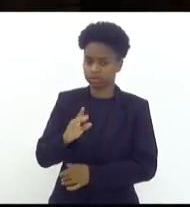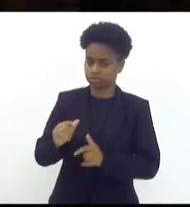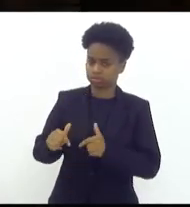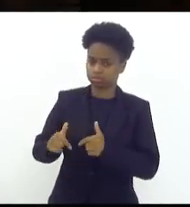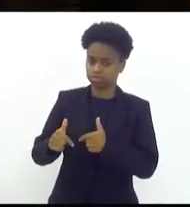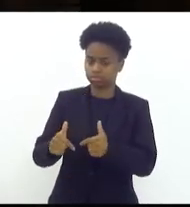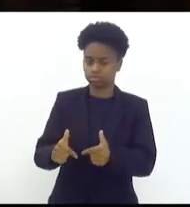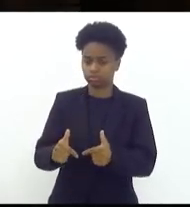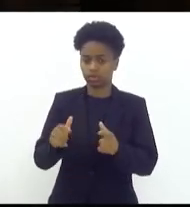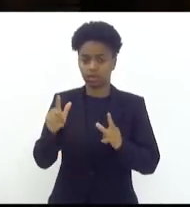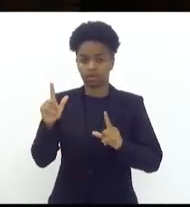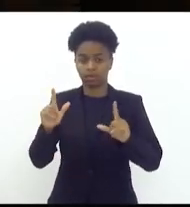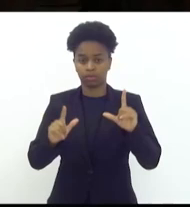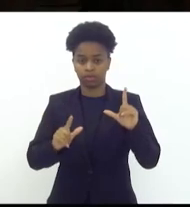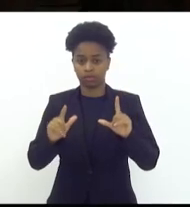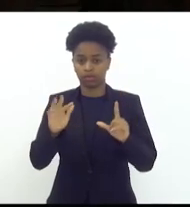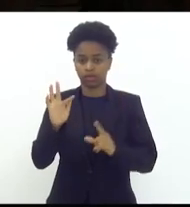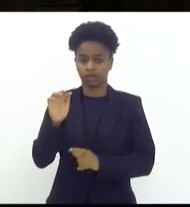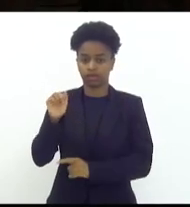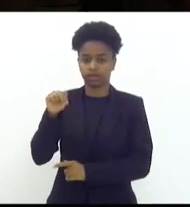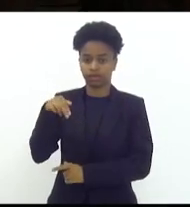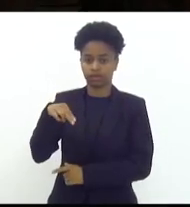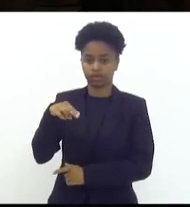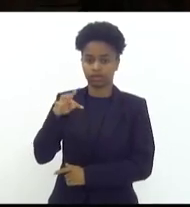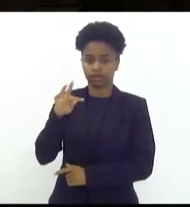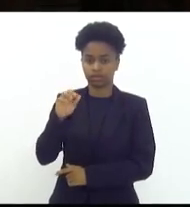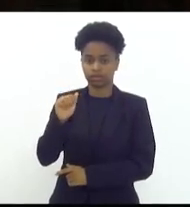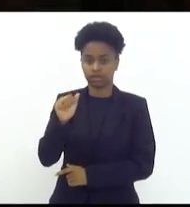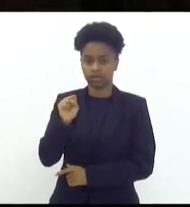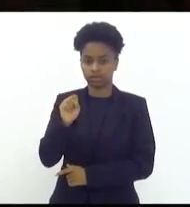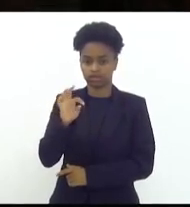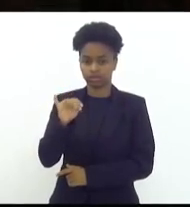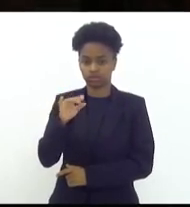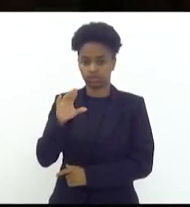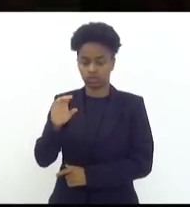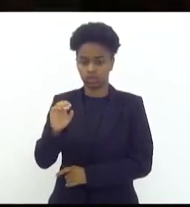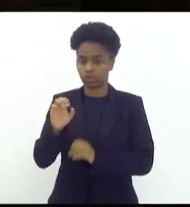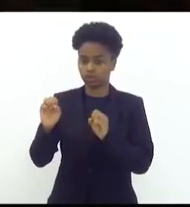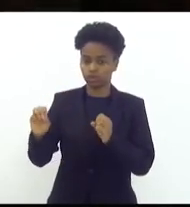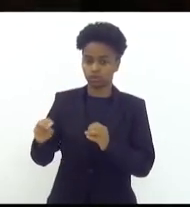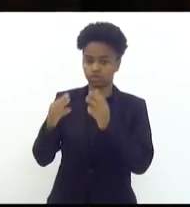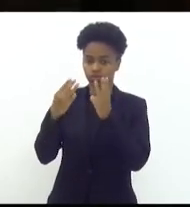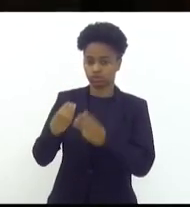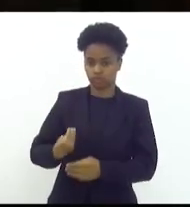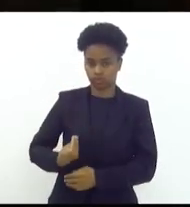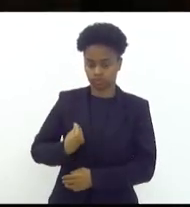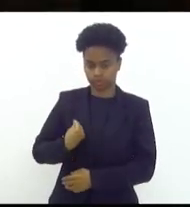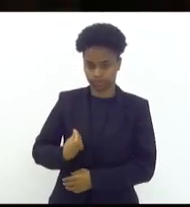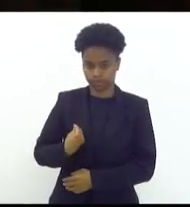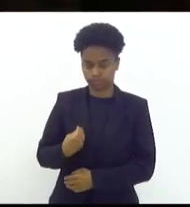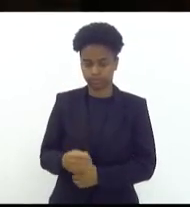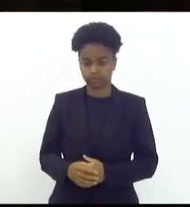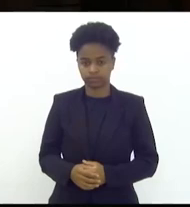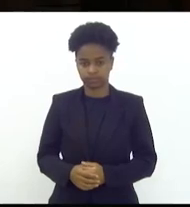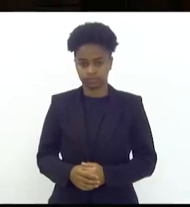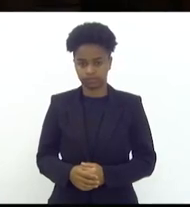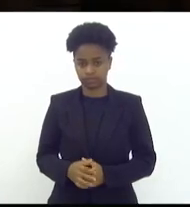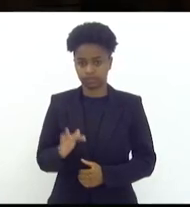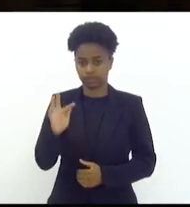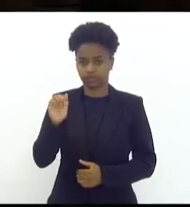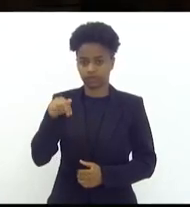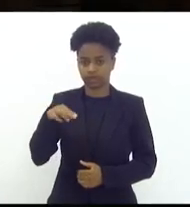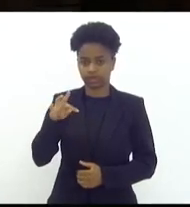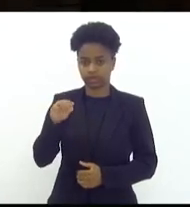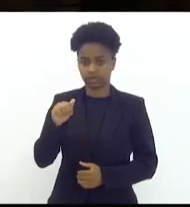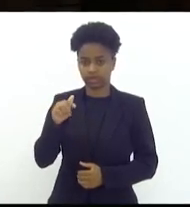trata-se do programa Fantástico o show da vida o fantástico da Rede